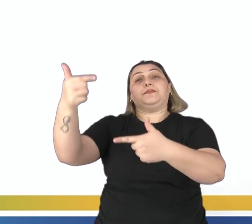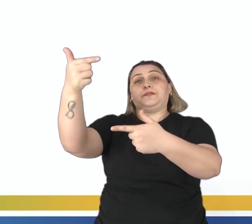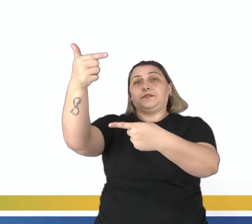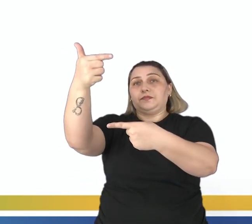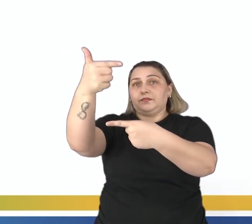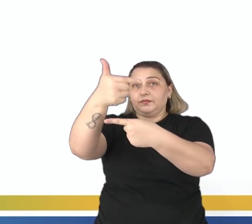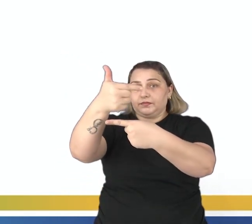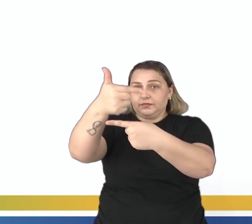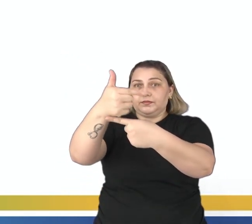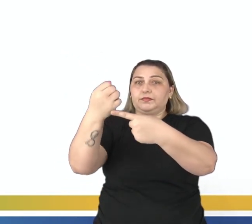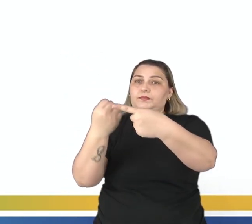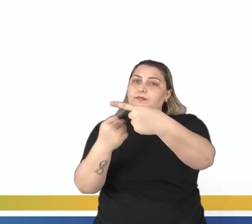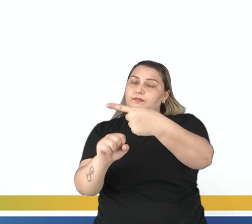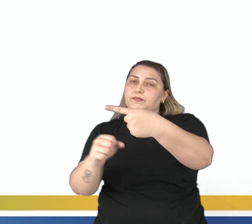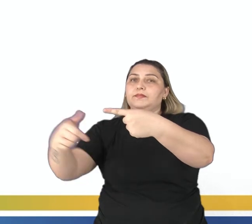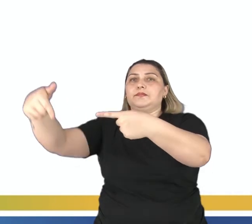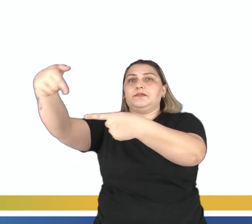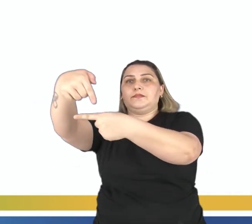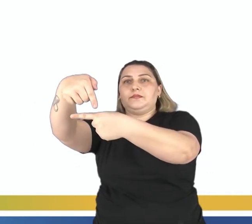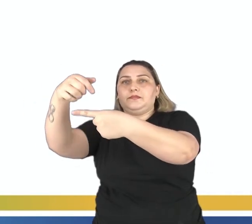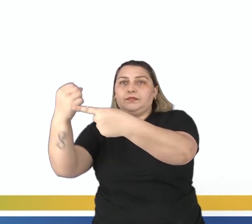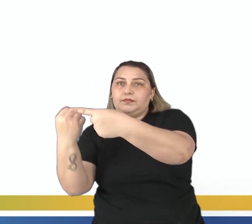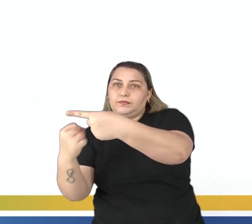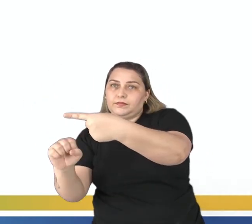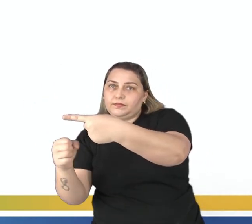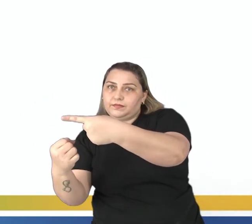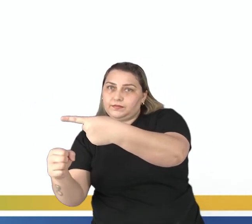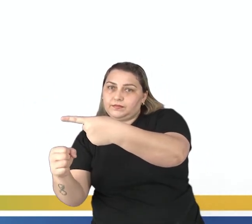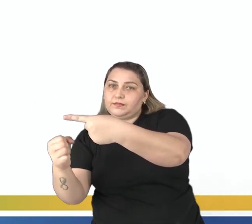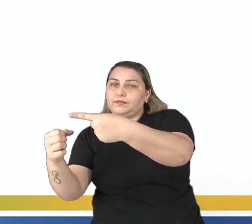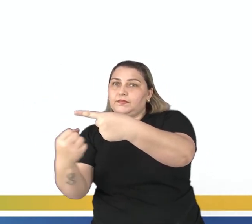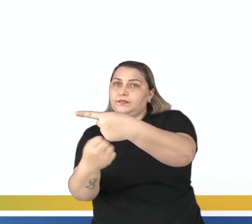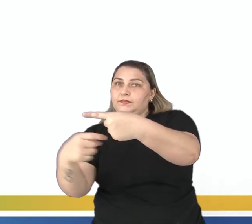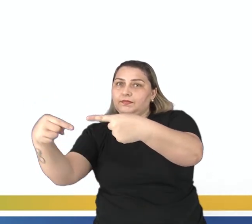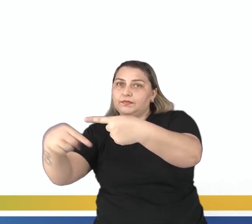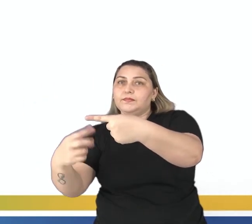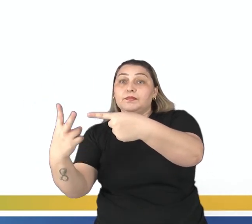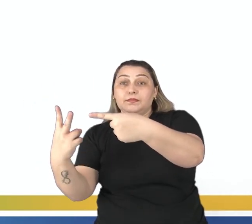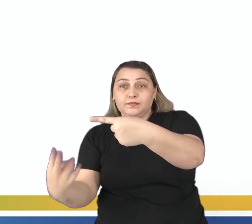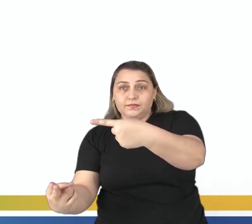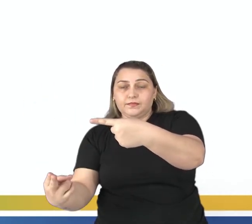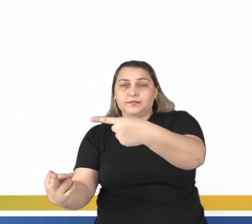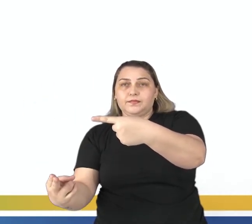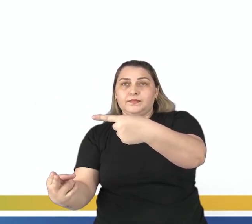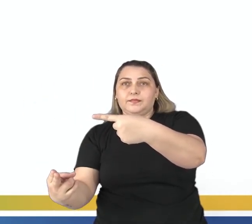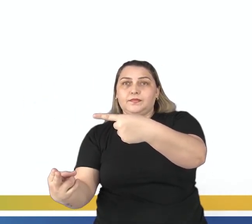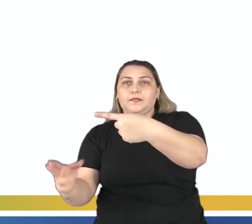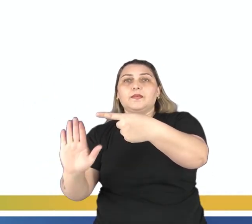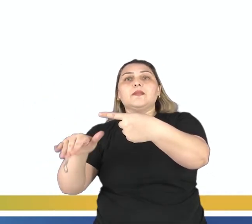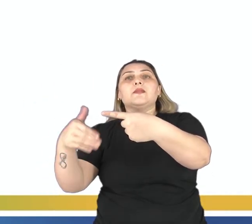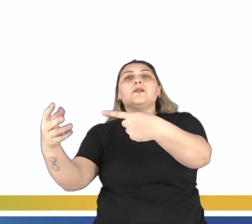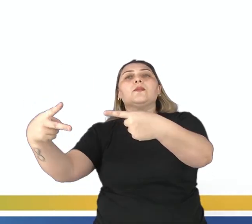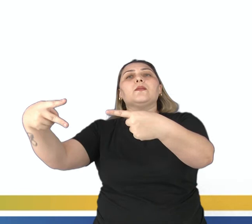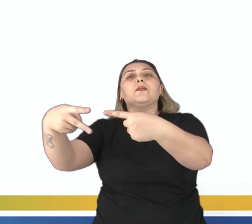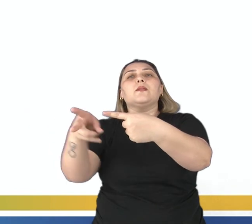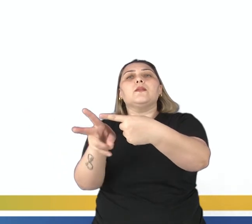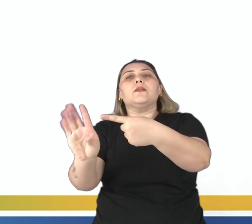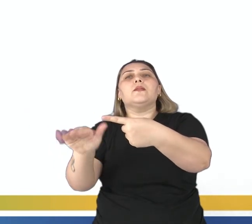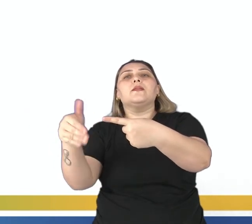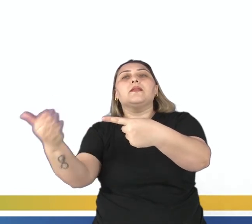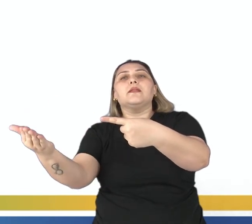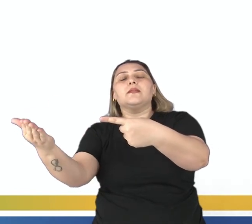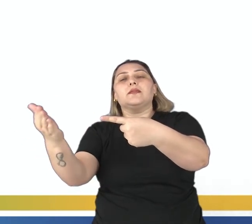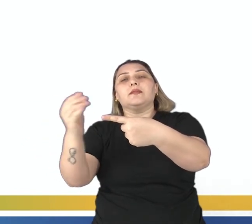mesma situação, quando os denominadores são iguais. Nós temos a fração 2/8 e a fração 7/8. E